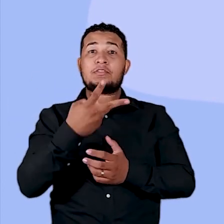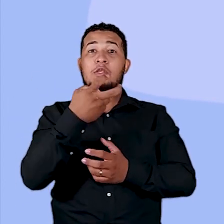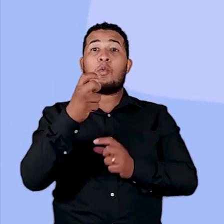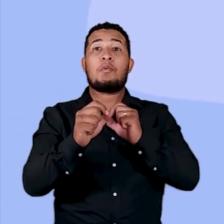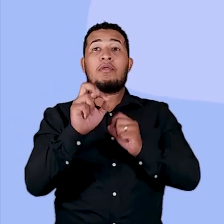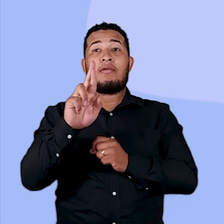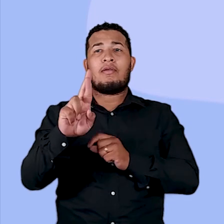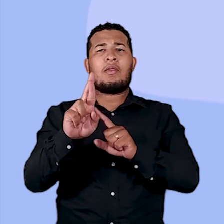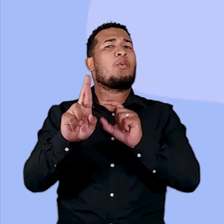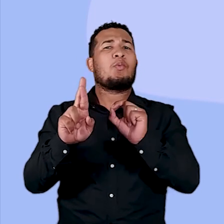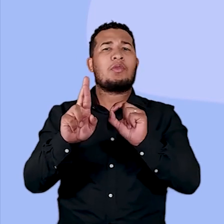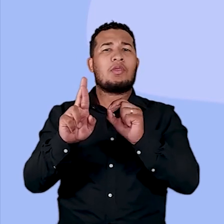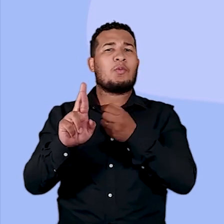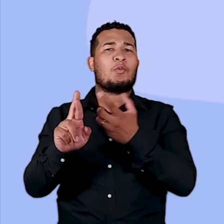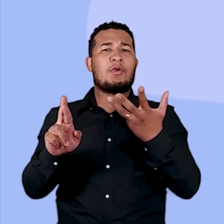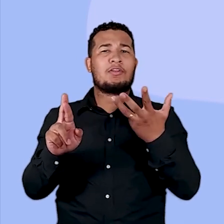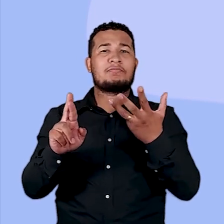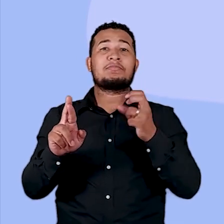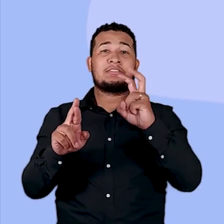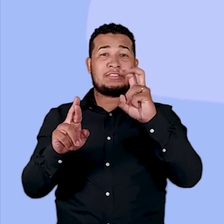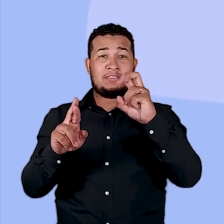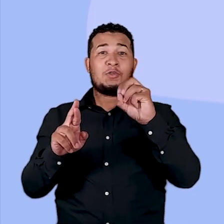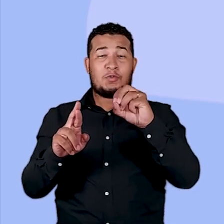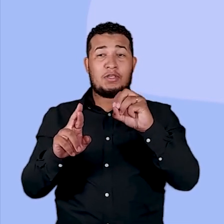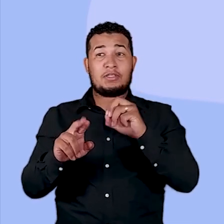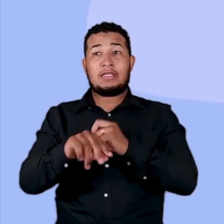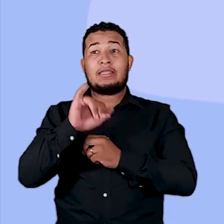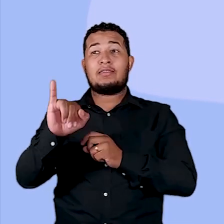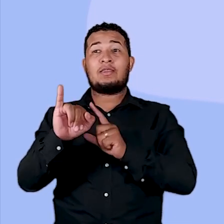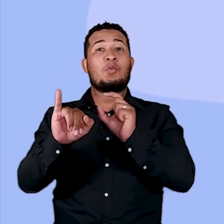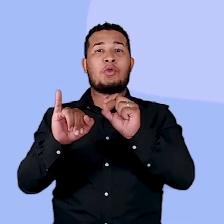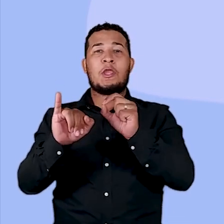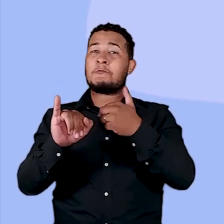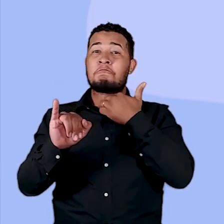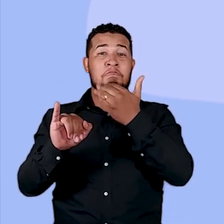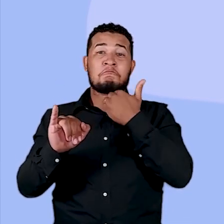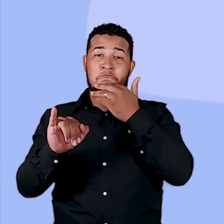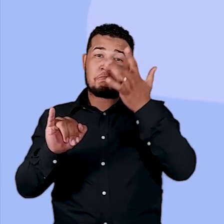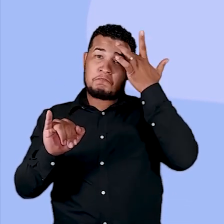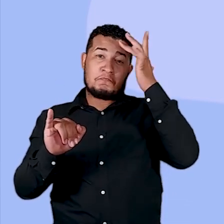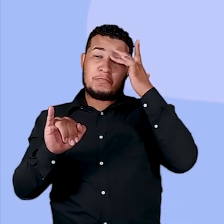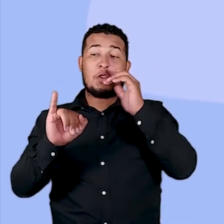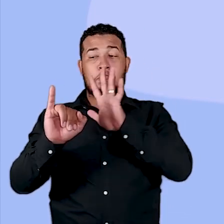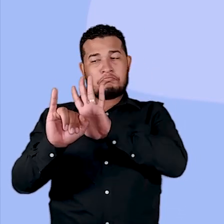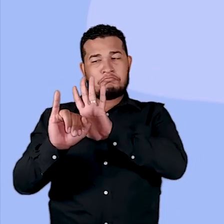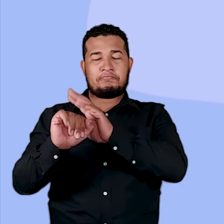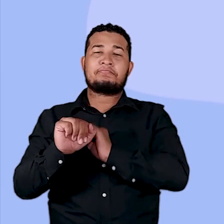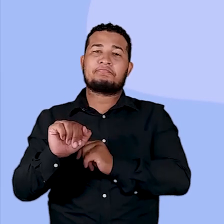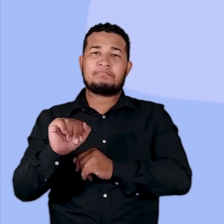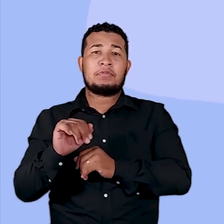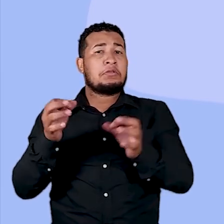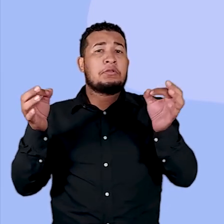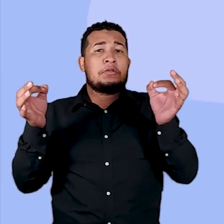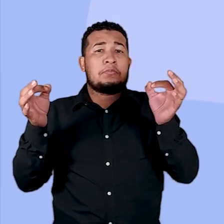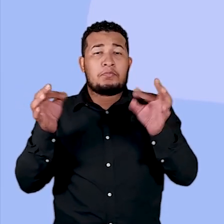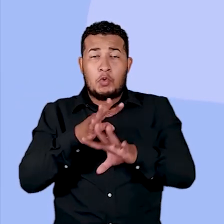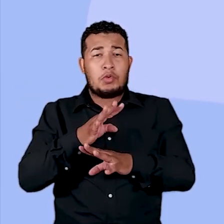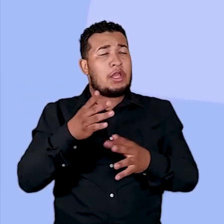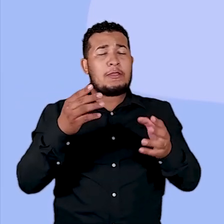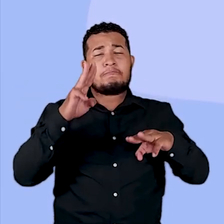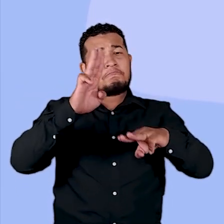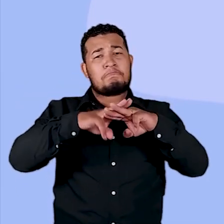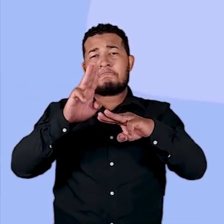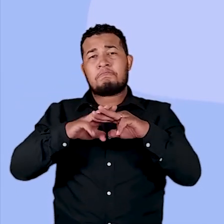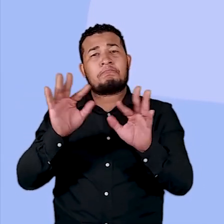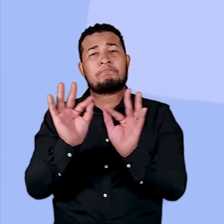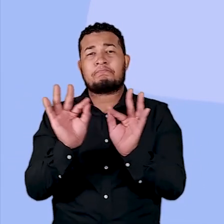quanto? 50 vezes I. E eu não sei quanto que vale, então eu deixo o I. Pronto, daqui para lá é matemática, galera. Então,